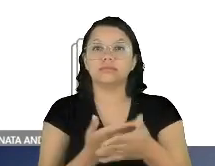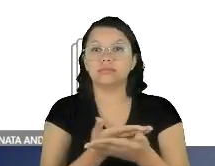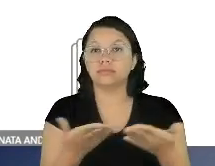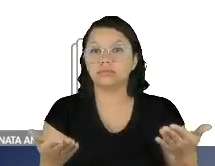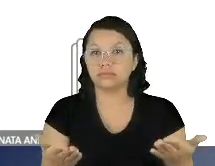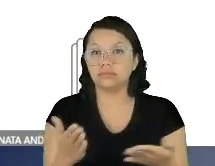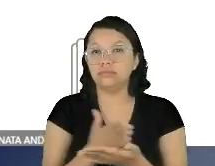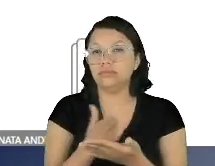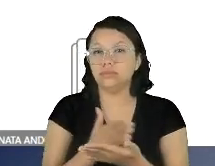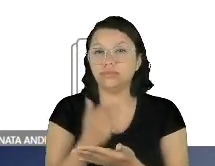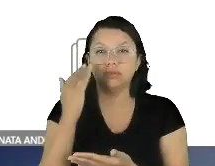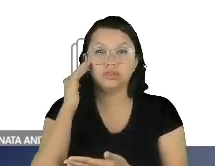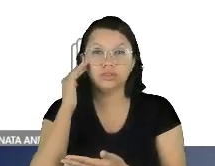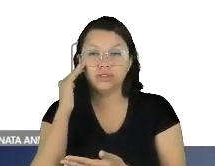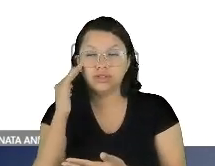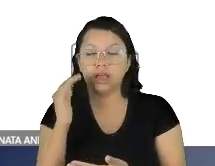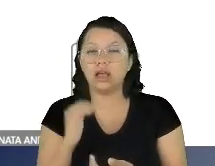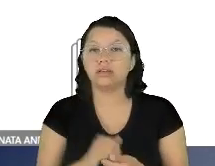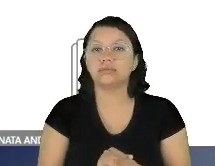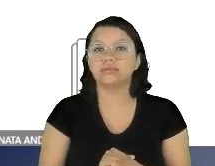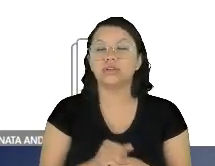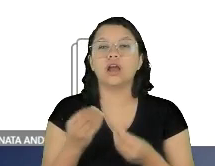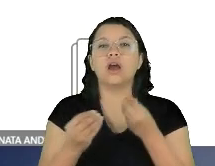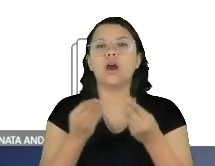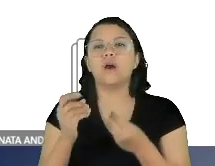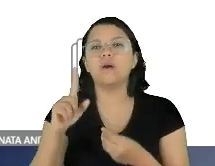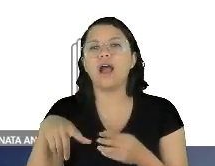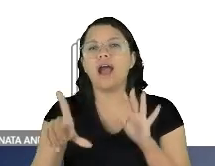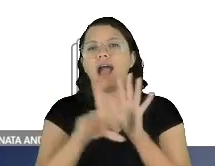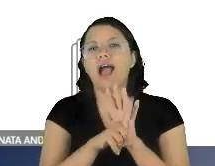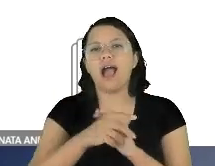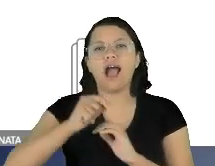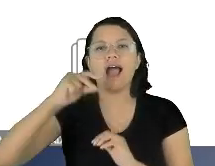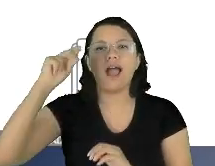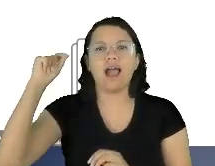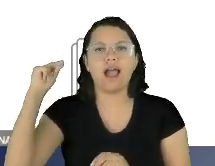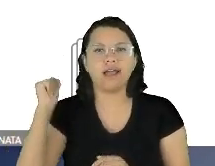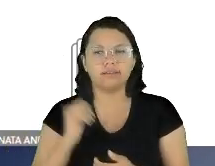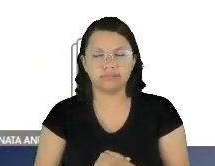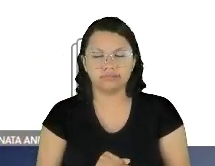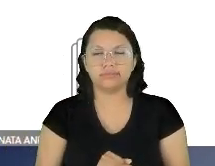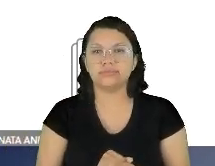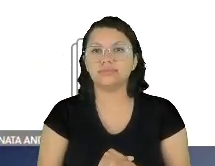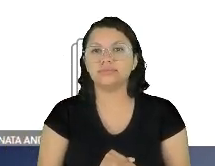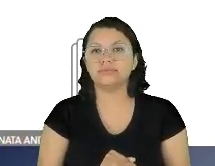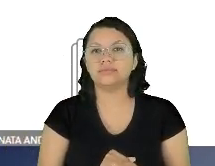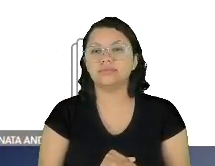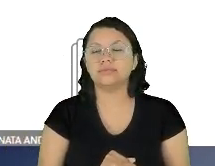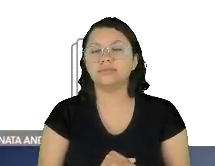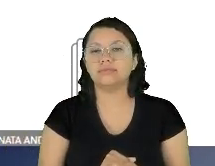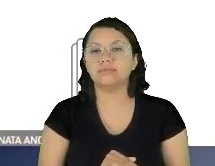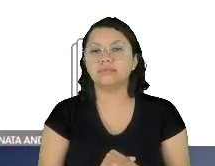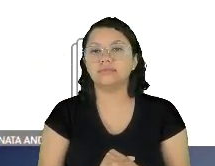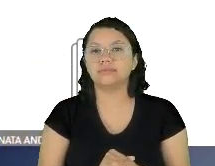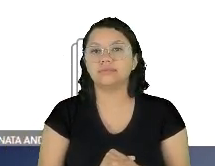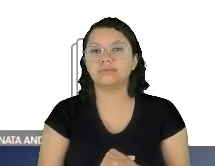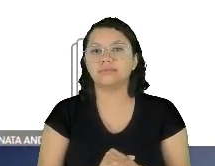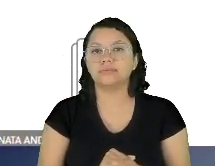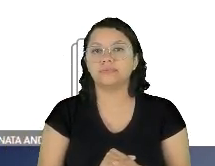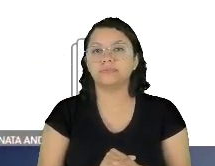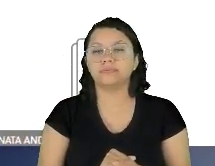vocês algumas reflexões de como eram as leis antigamente, né?